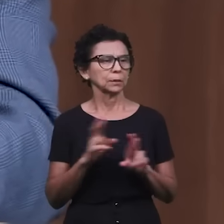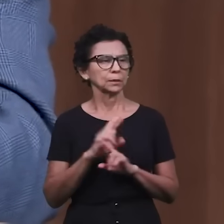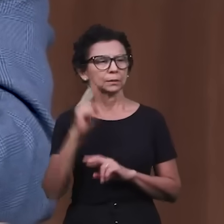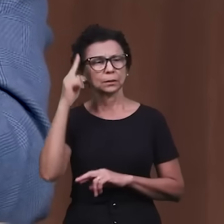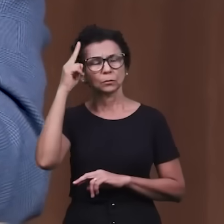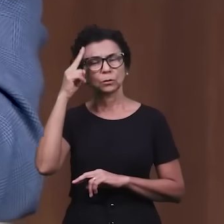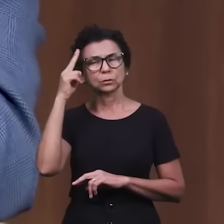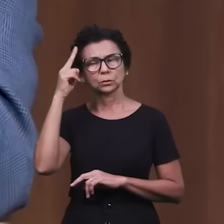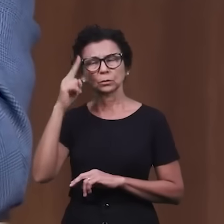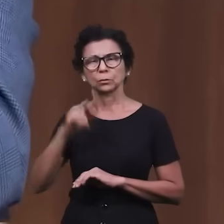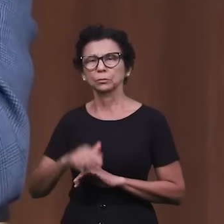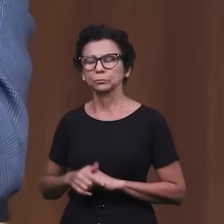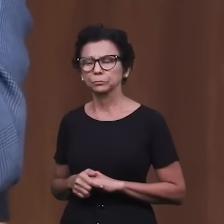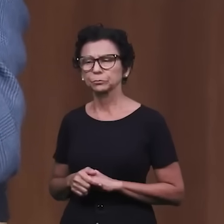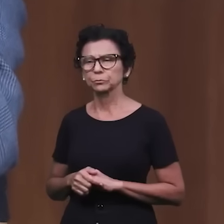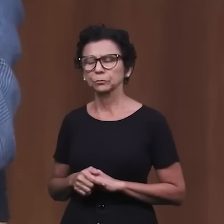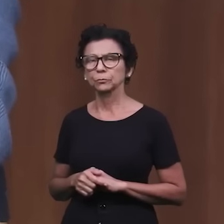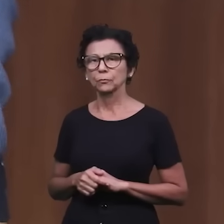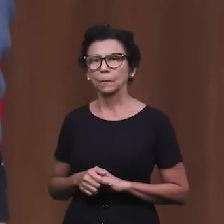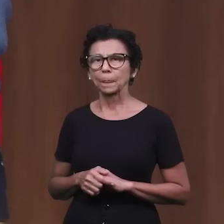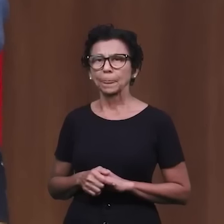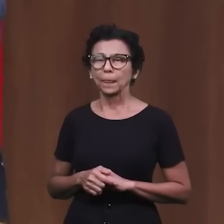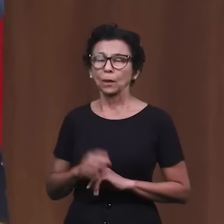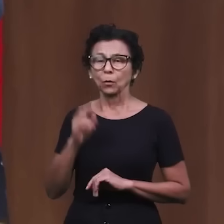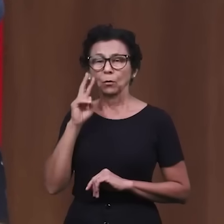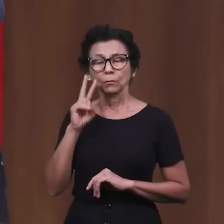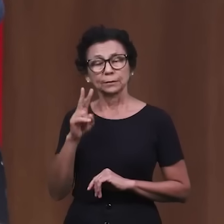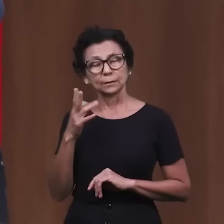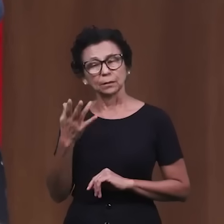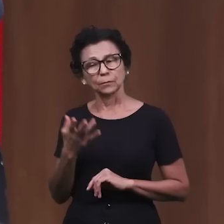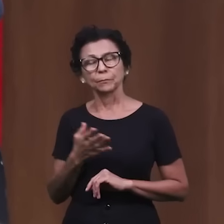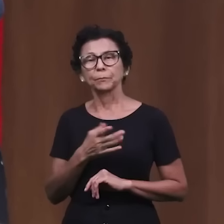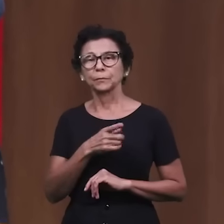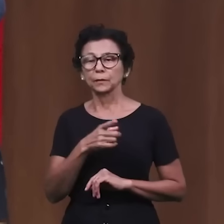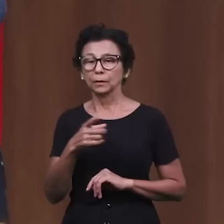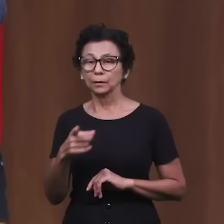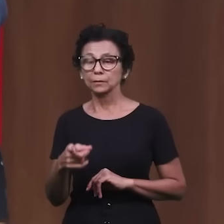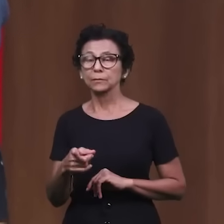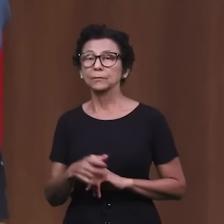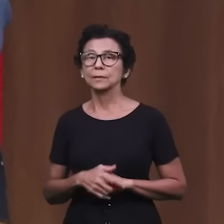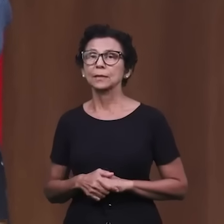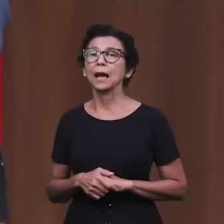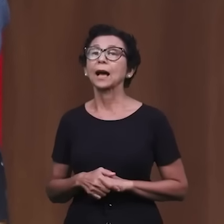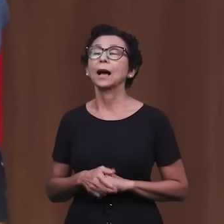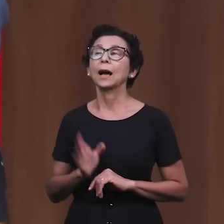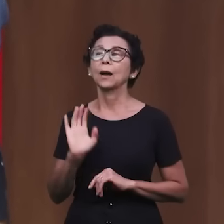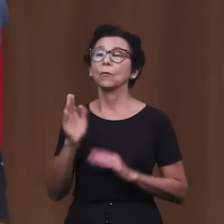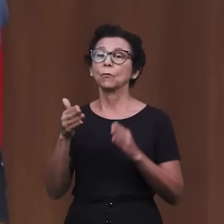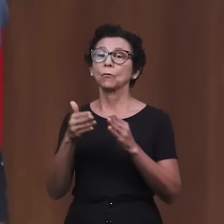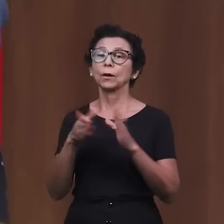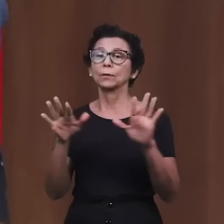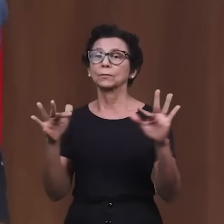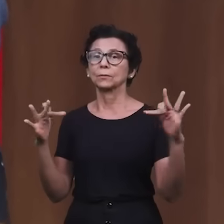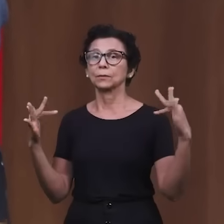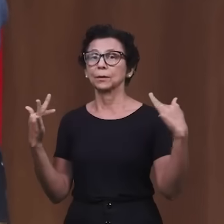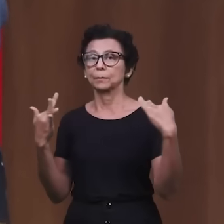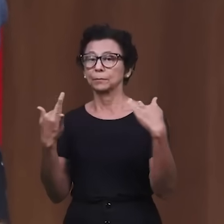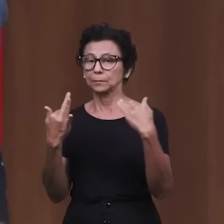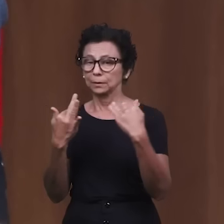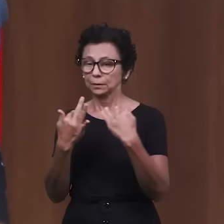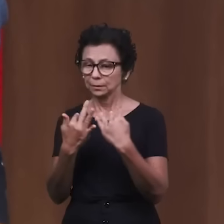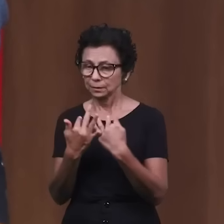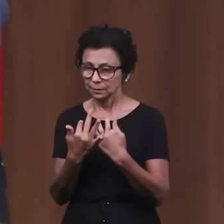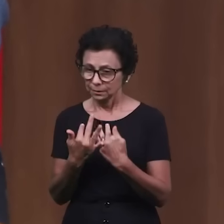fazer um trabalho com as famílias e tal. Aí você tem uma linha, entendeu? Quer